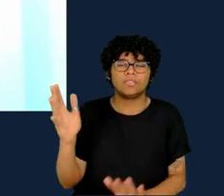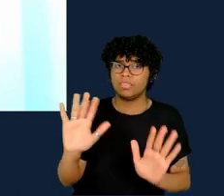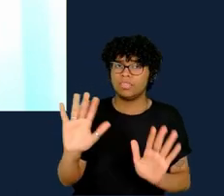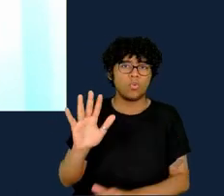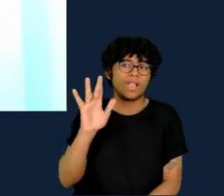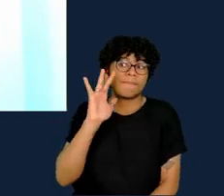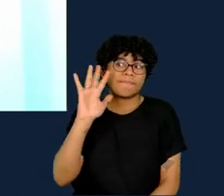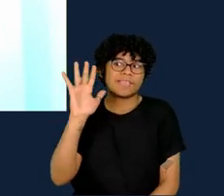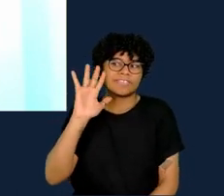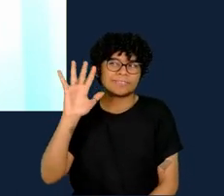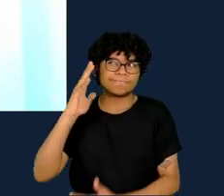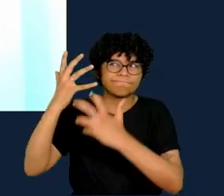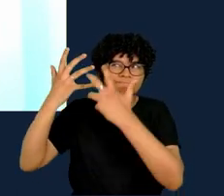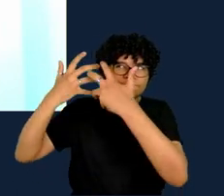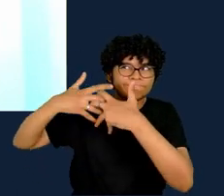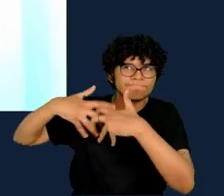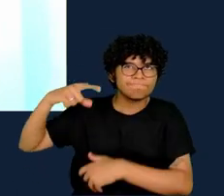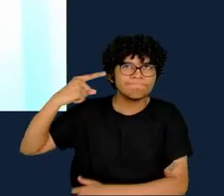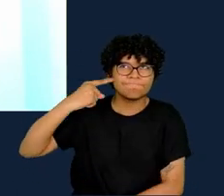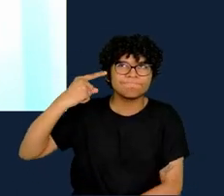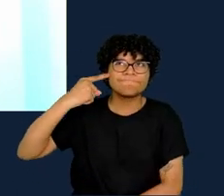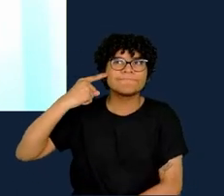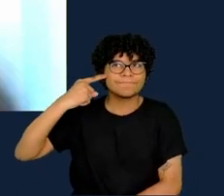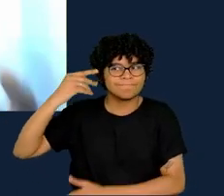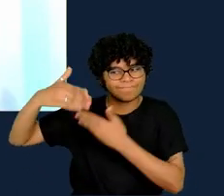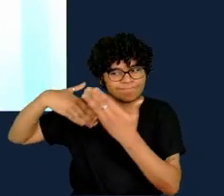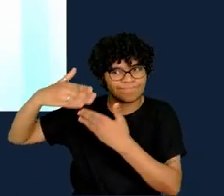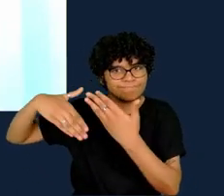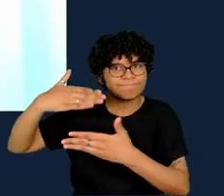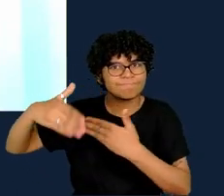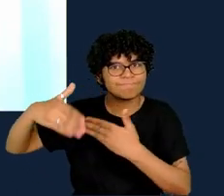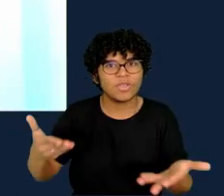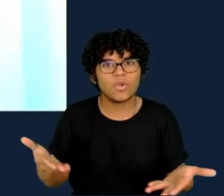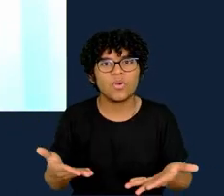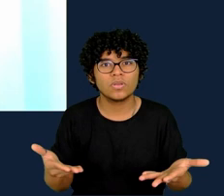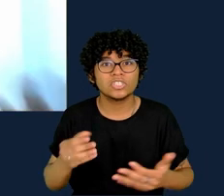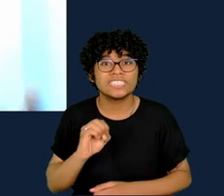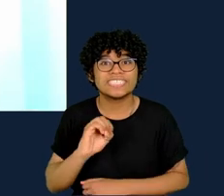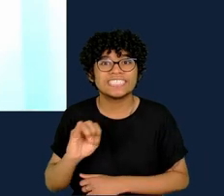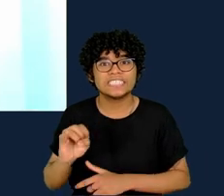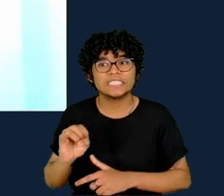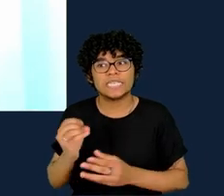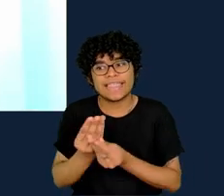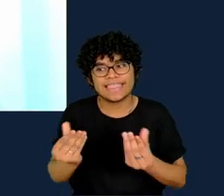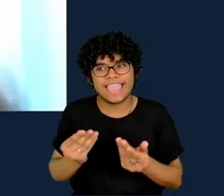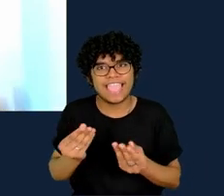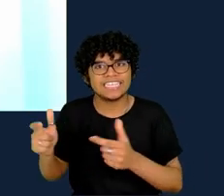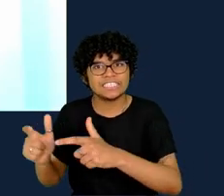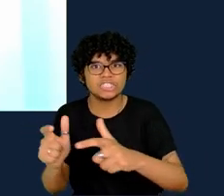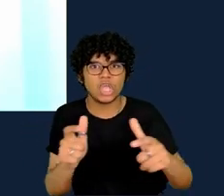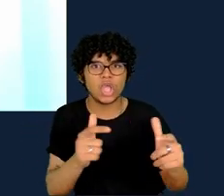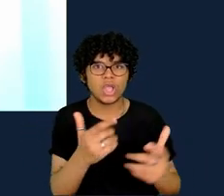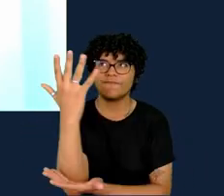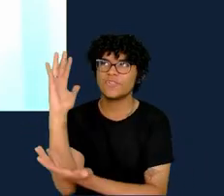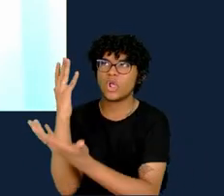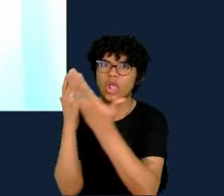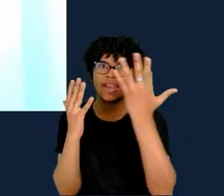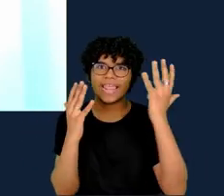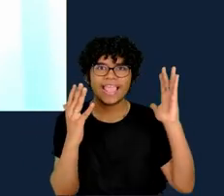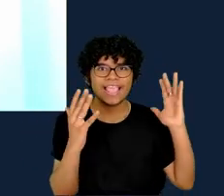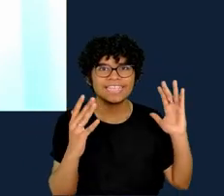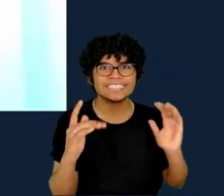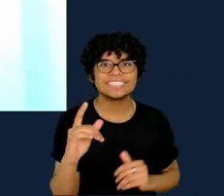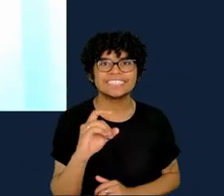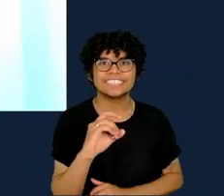pensado para a gente hoje, né? Se temos um território, se temos floresta, se temos seres invisíveis,